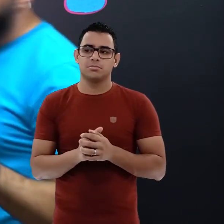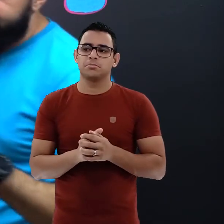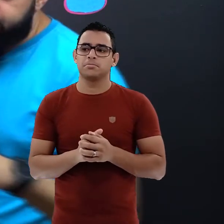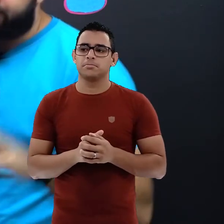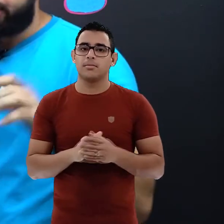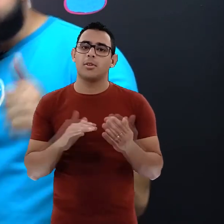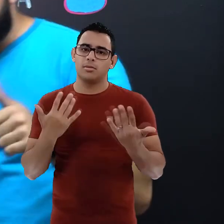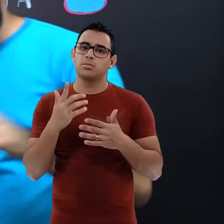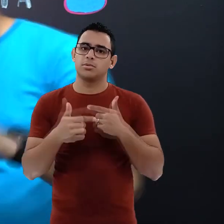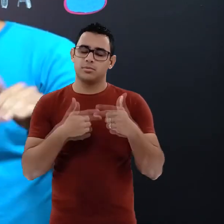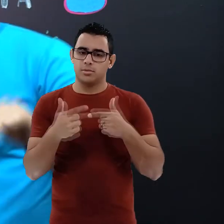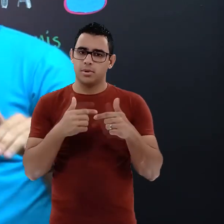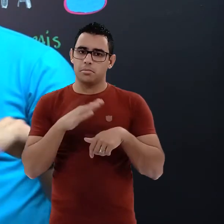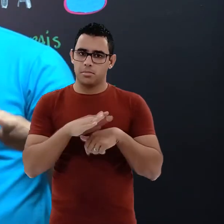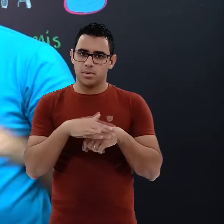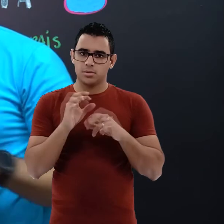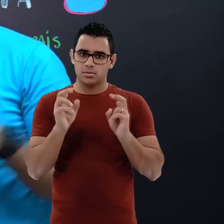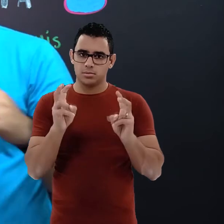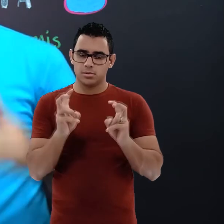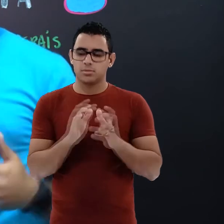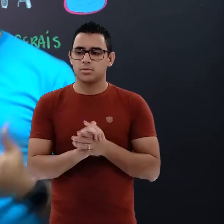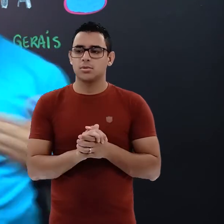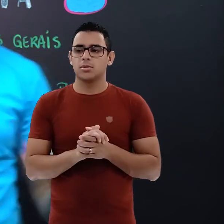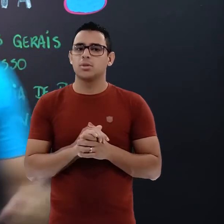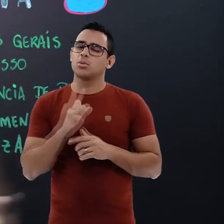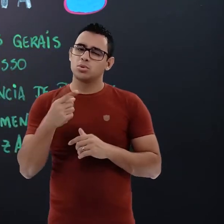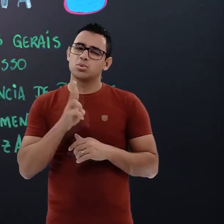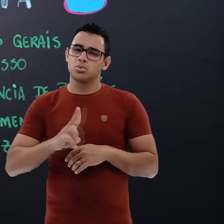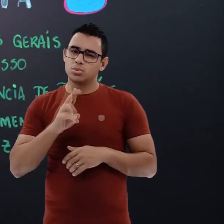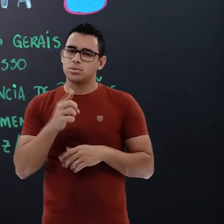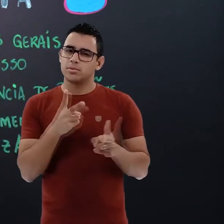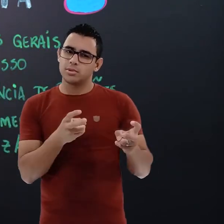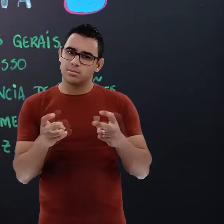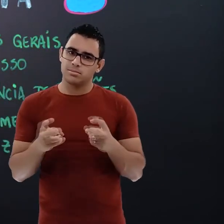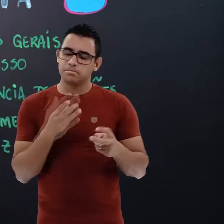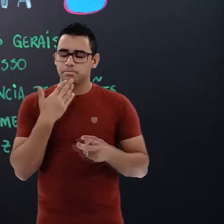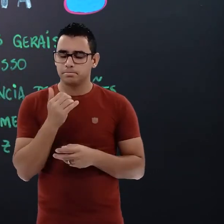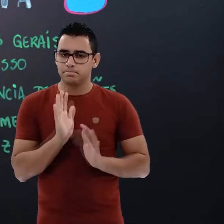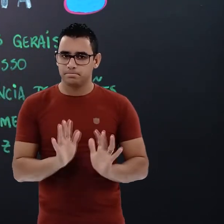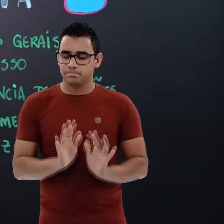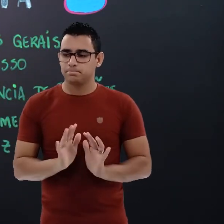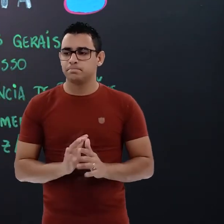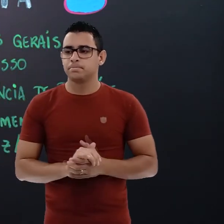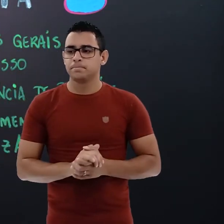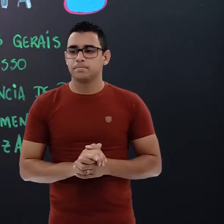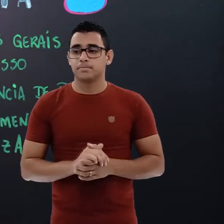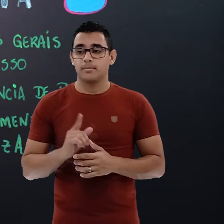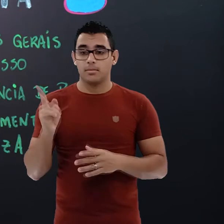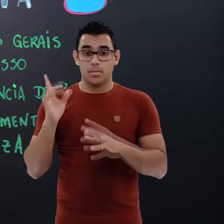vai trabalhar mais para frente também, pode ficar tranquilo que com o uso você vai começando a aprender.